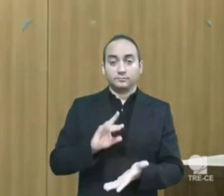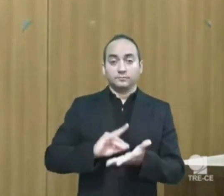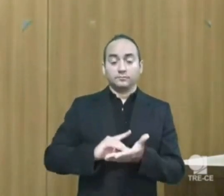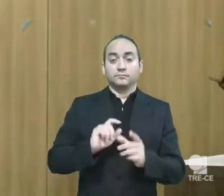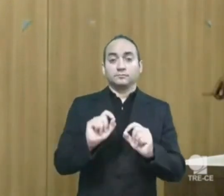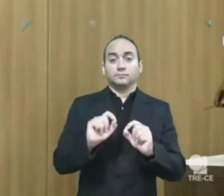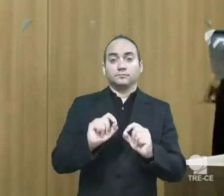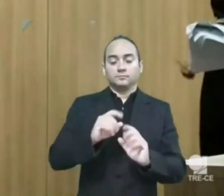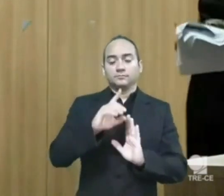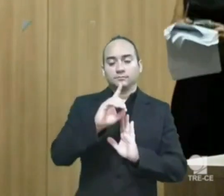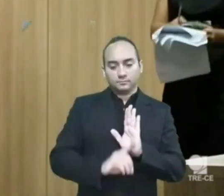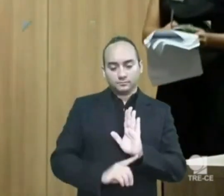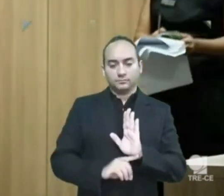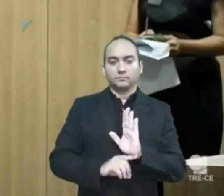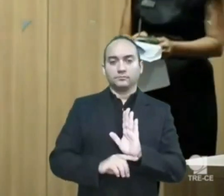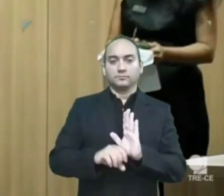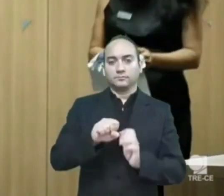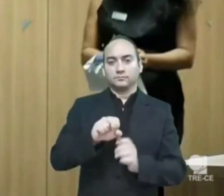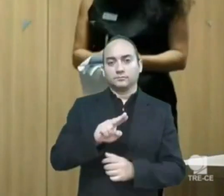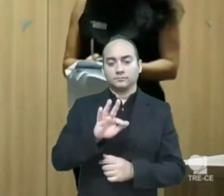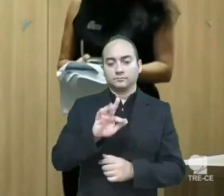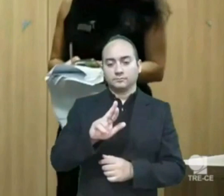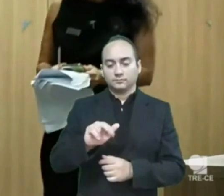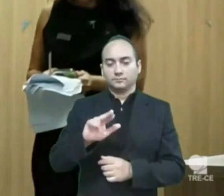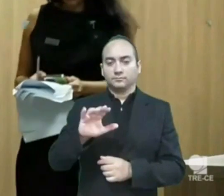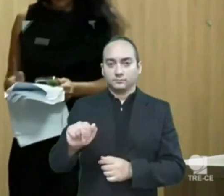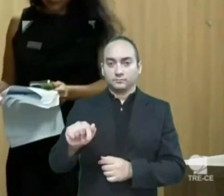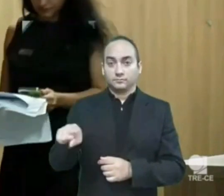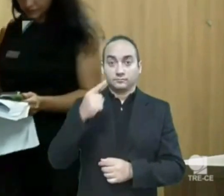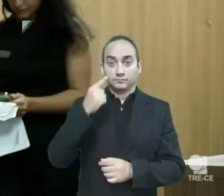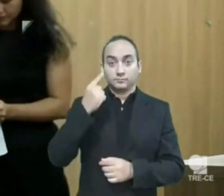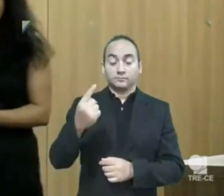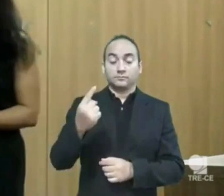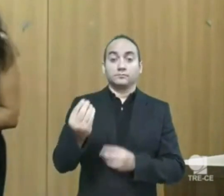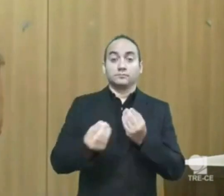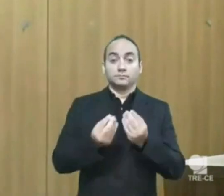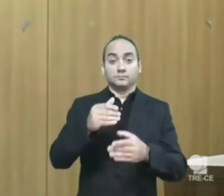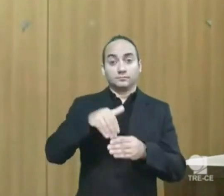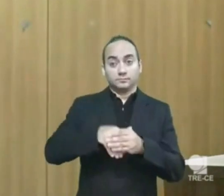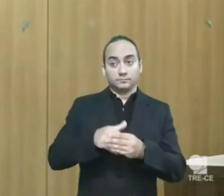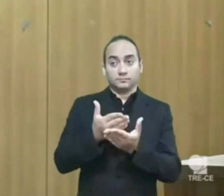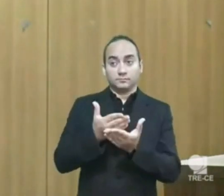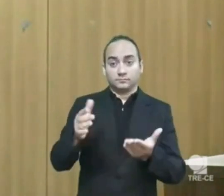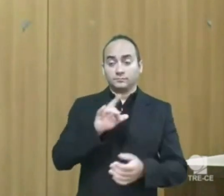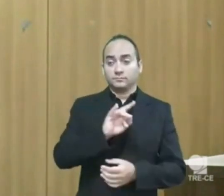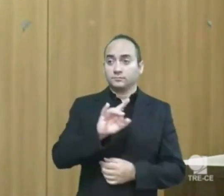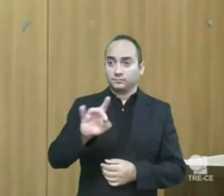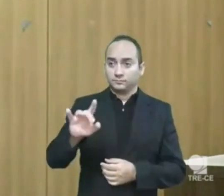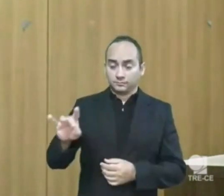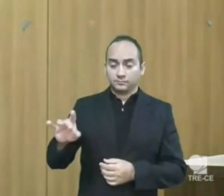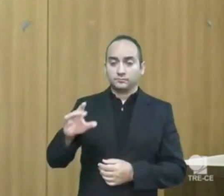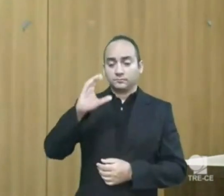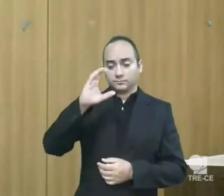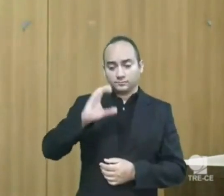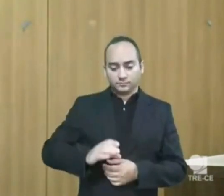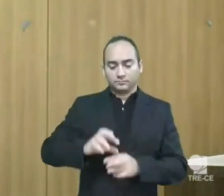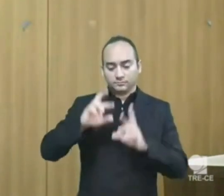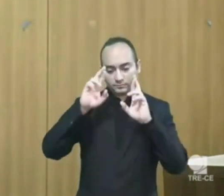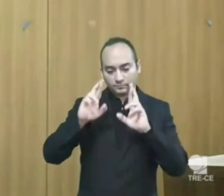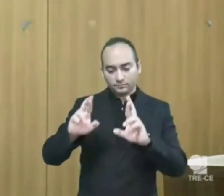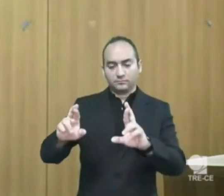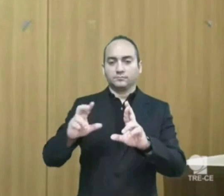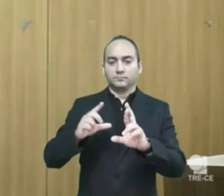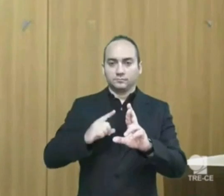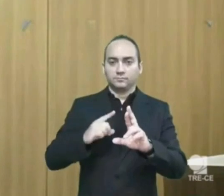concretizando o direito de sufrágio de maneira a assegurar que o voto de cada cidadão seja plenamente